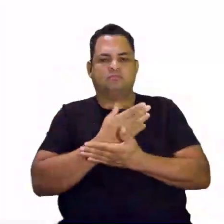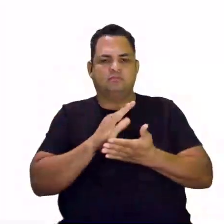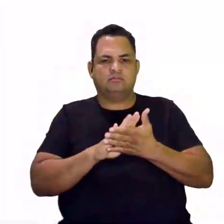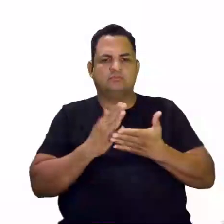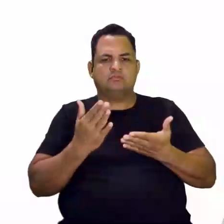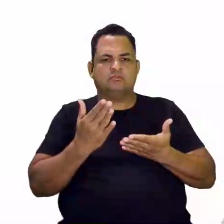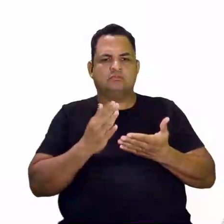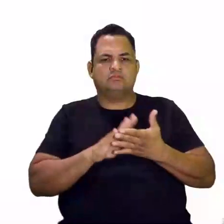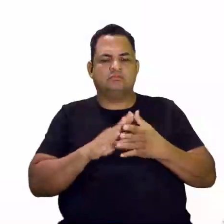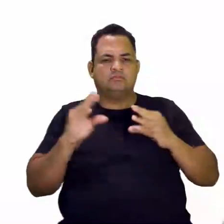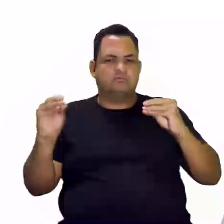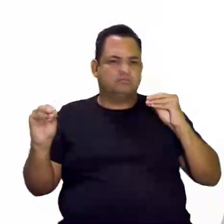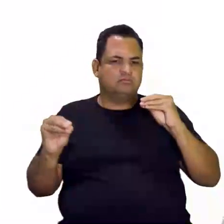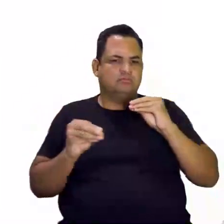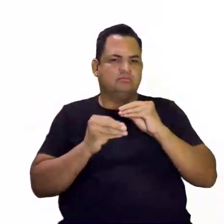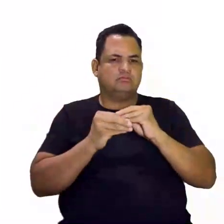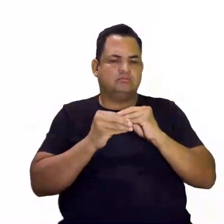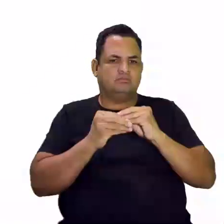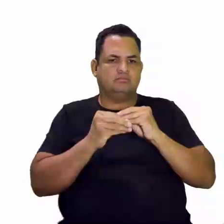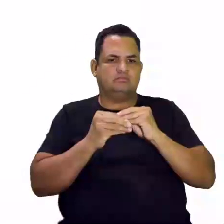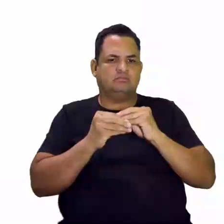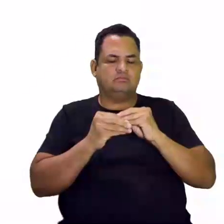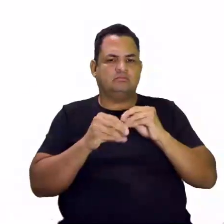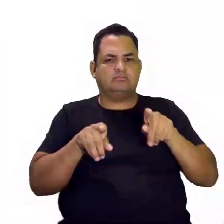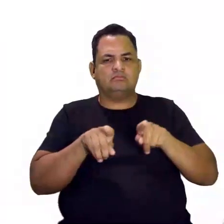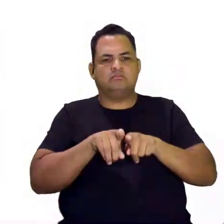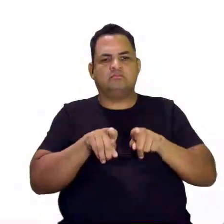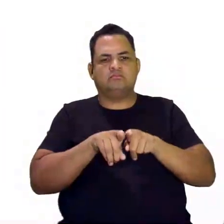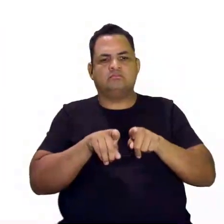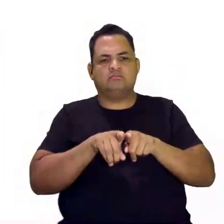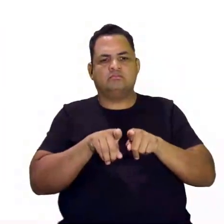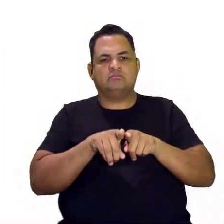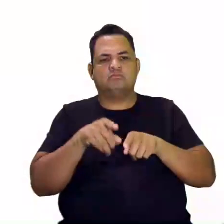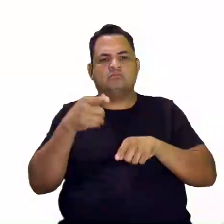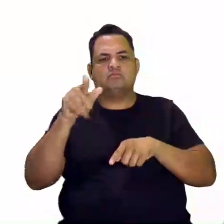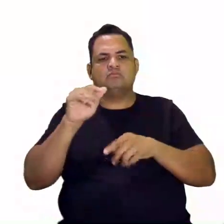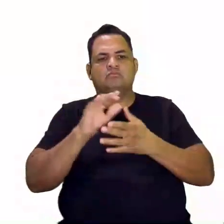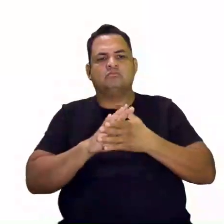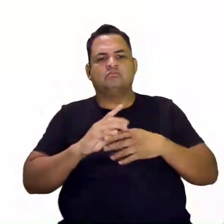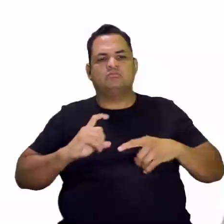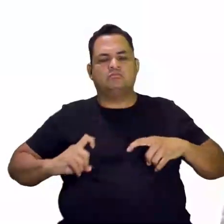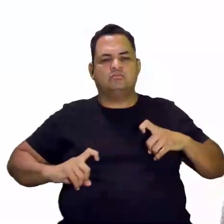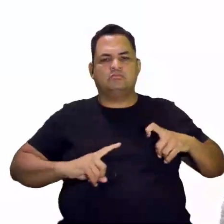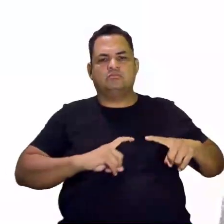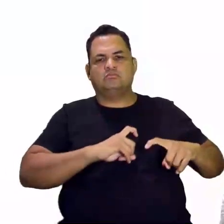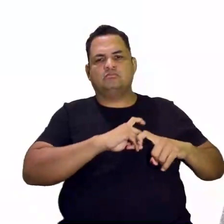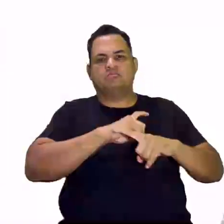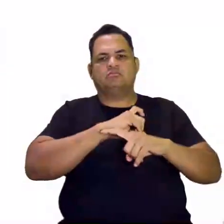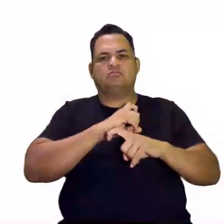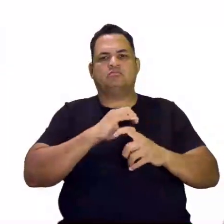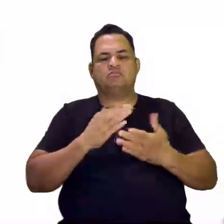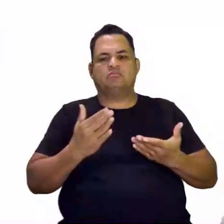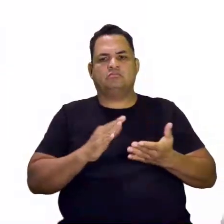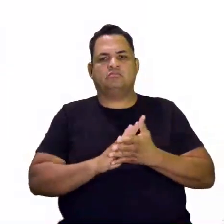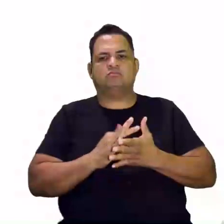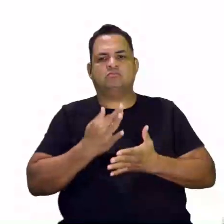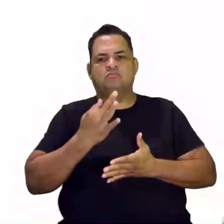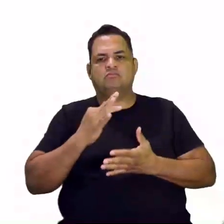Houve uma incorporação também de uma outra bactéria, só que essa era